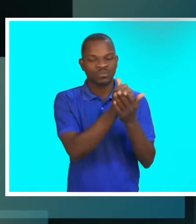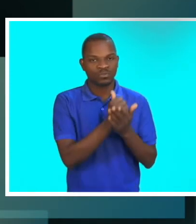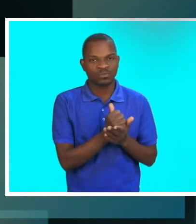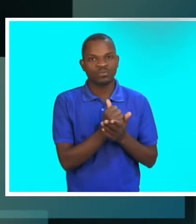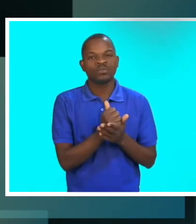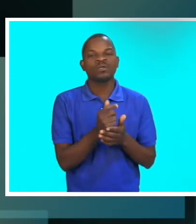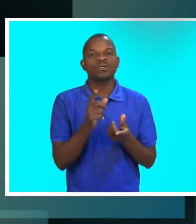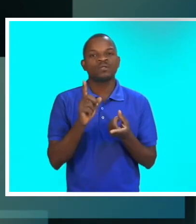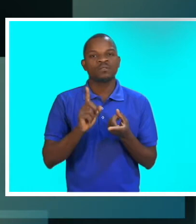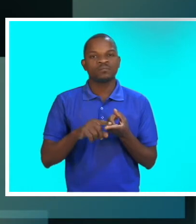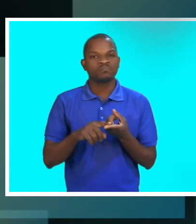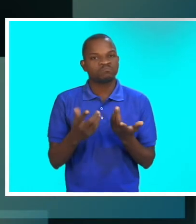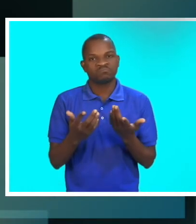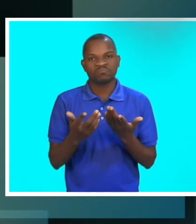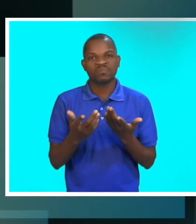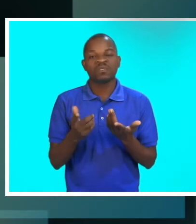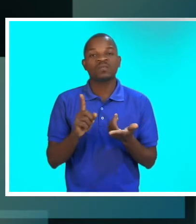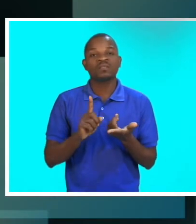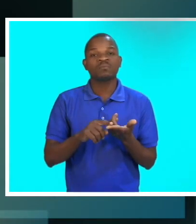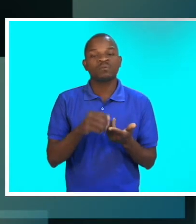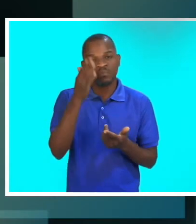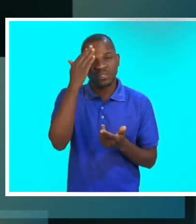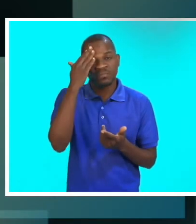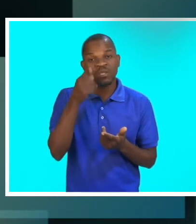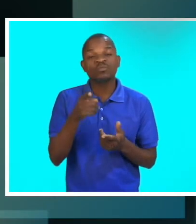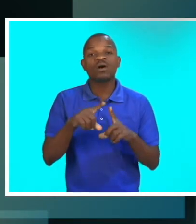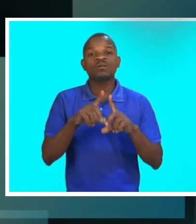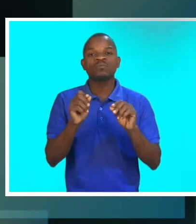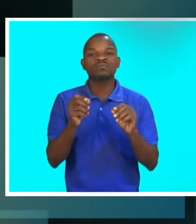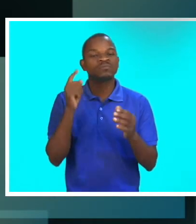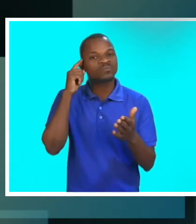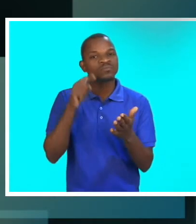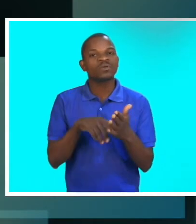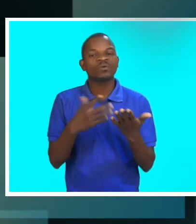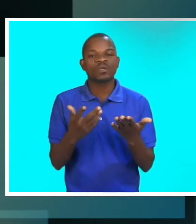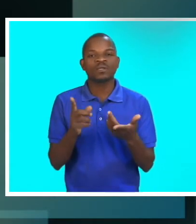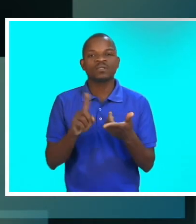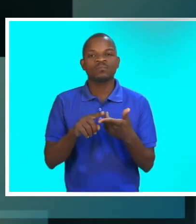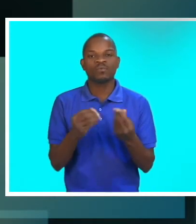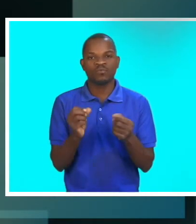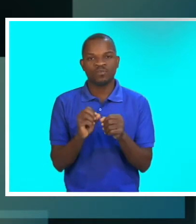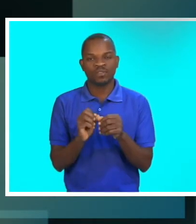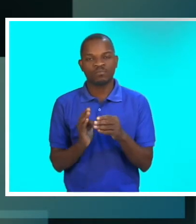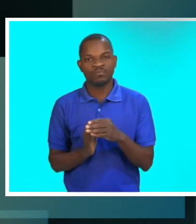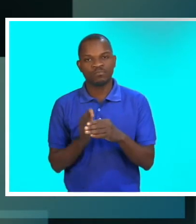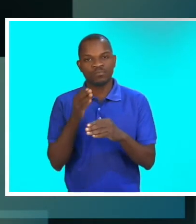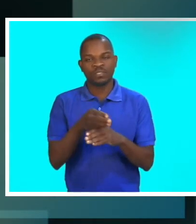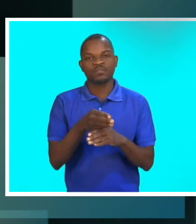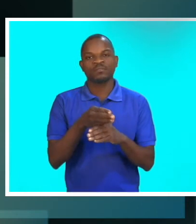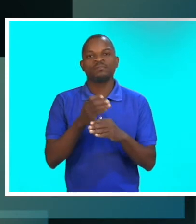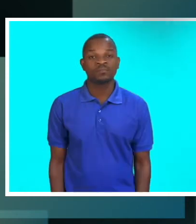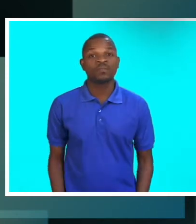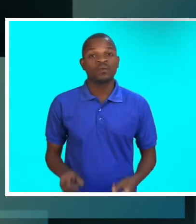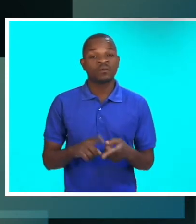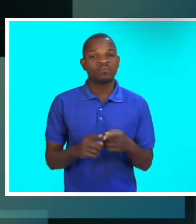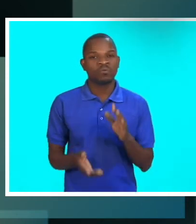e é até a emoção do que nos esperava, que é para ultrapassar as desfeitas destas fases.